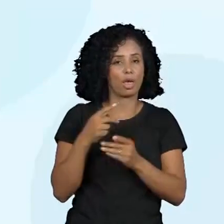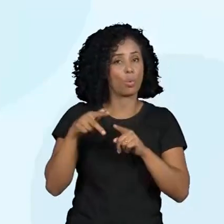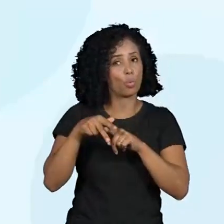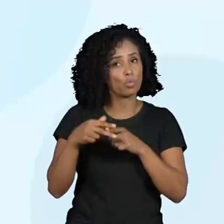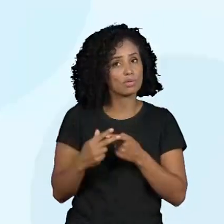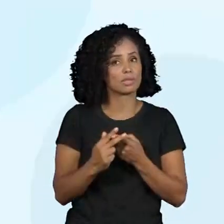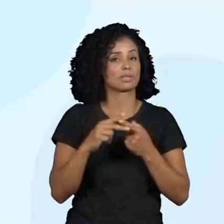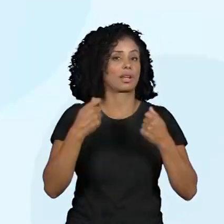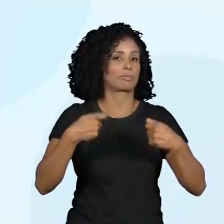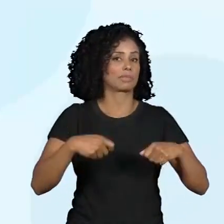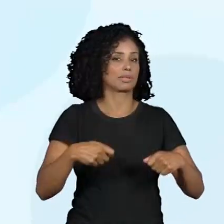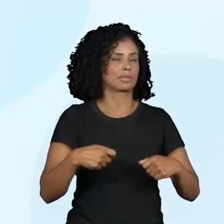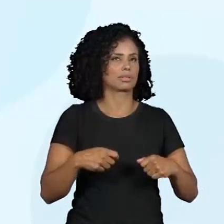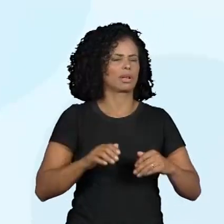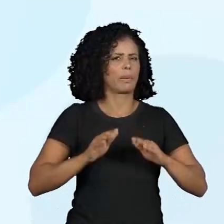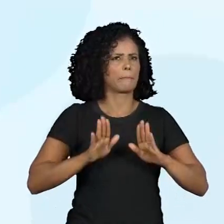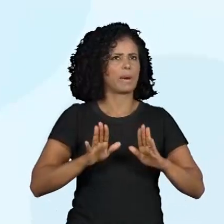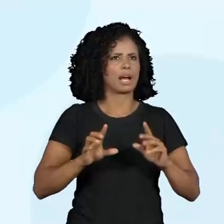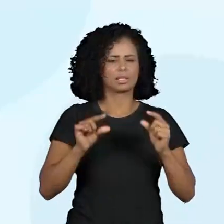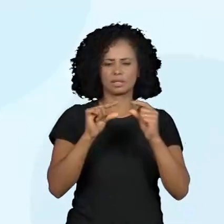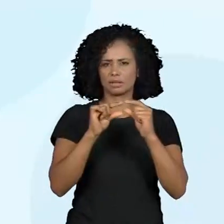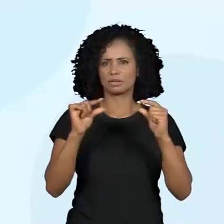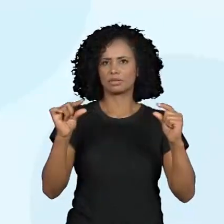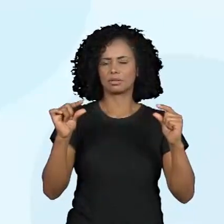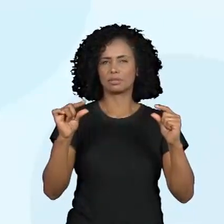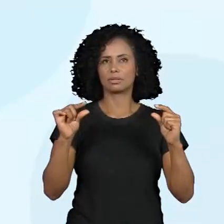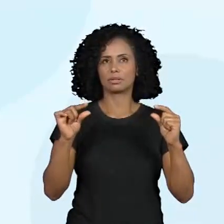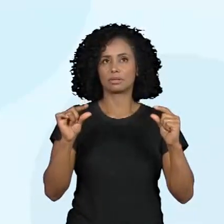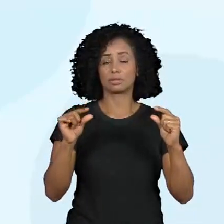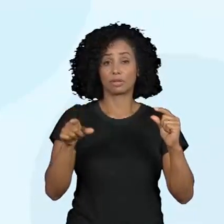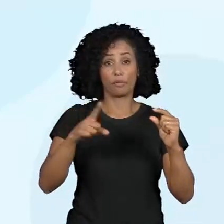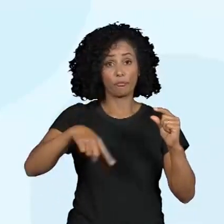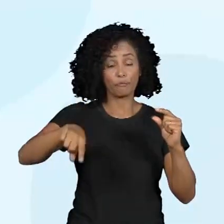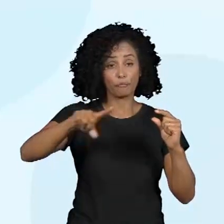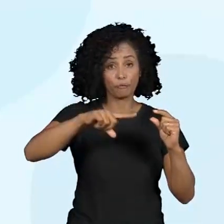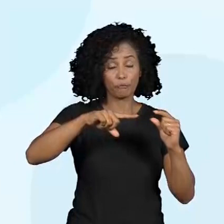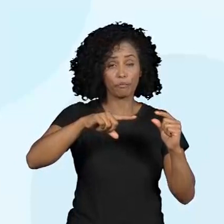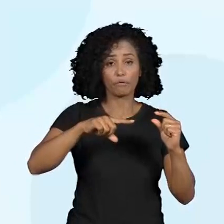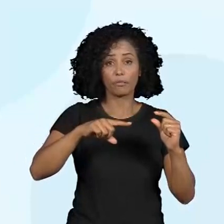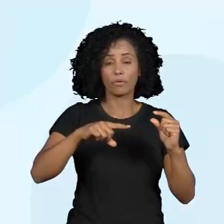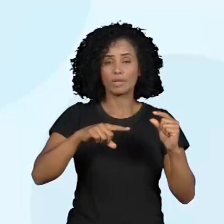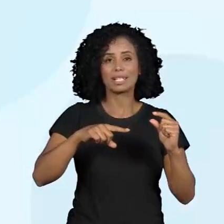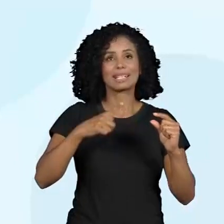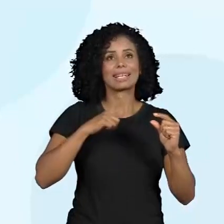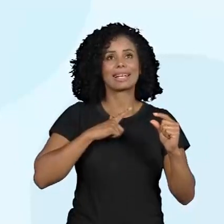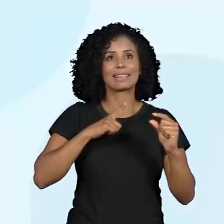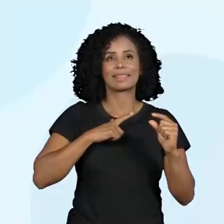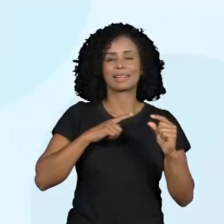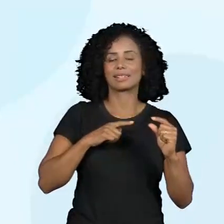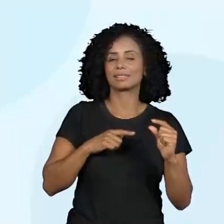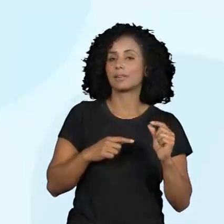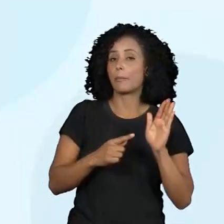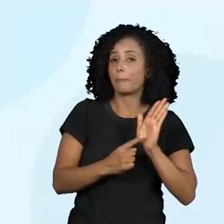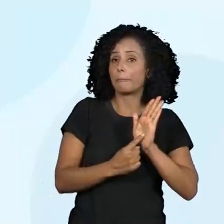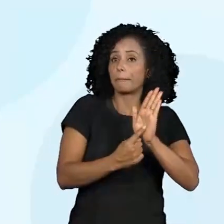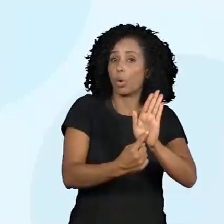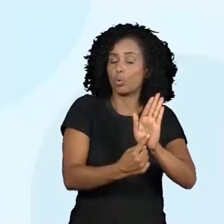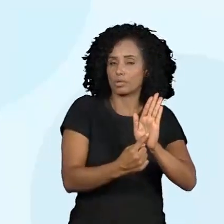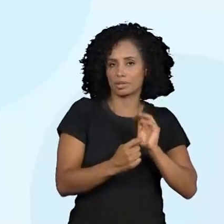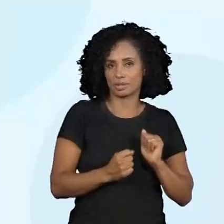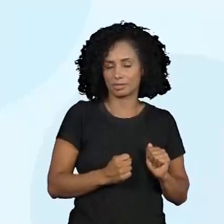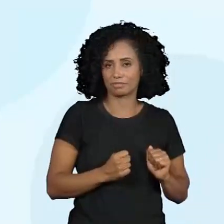Só que nesse trecho Nossa que destacar emo só aqui ó é o que nós deveremos